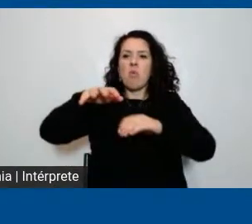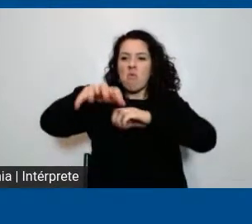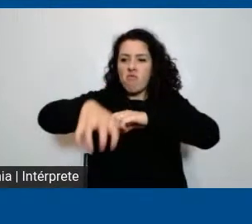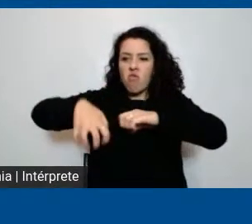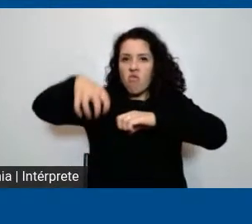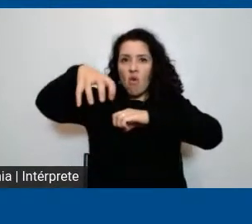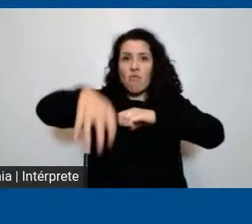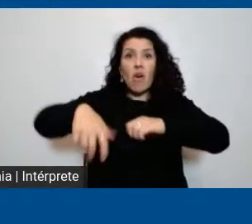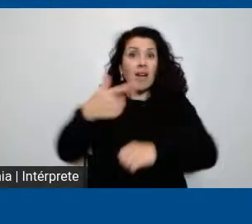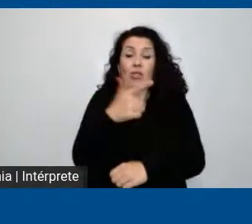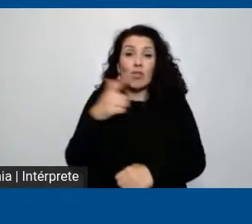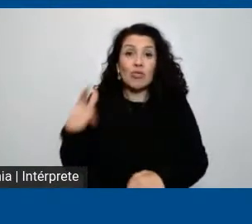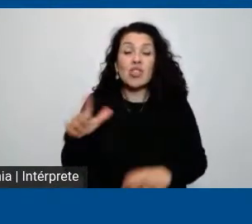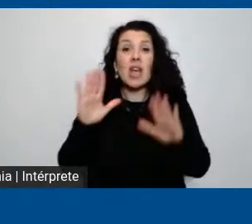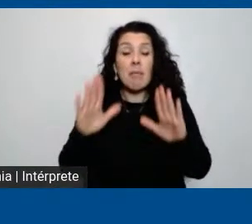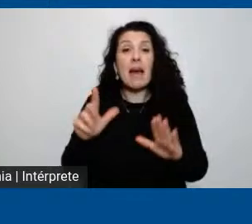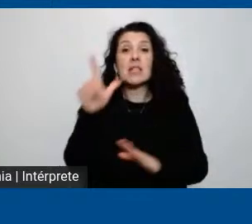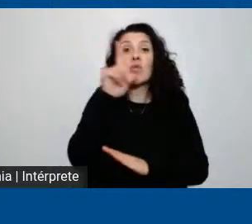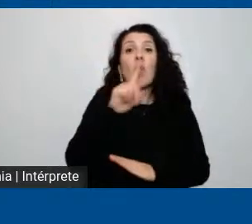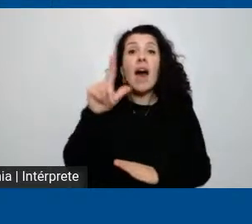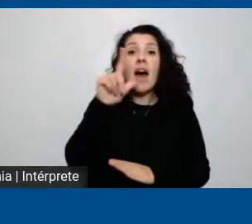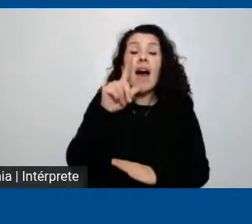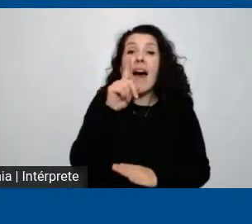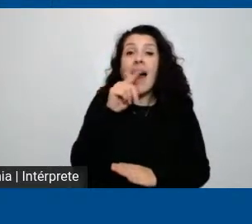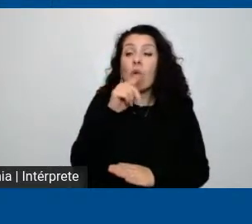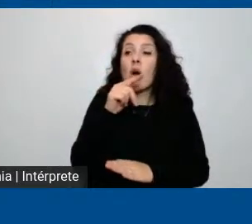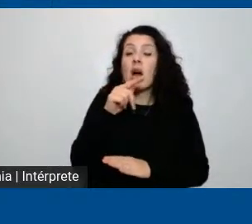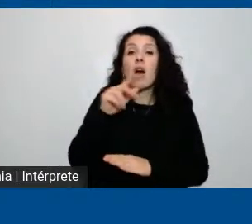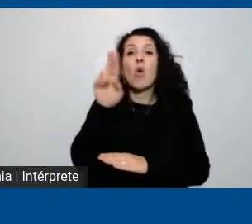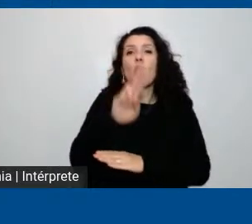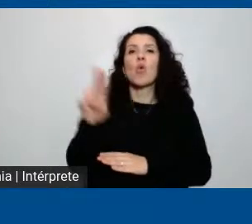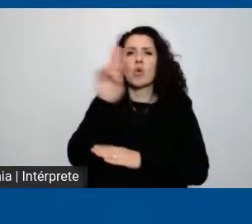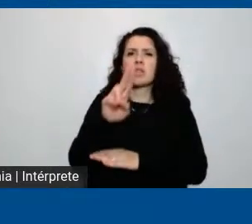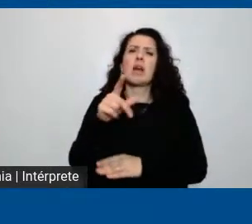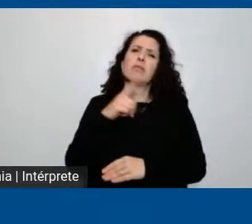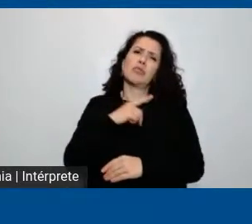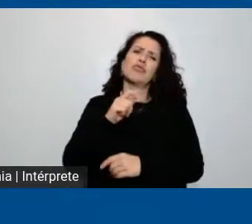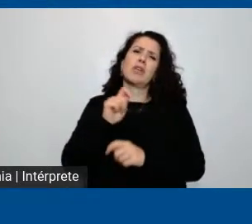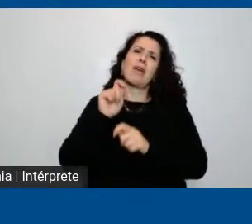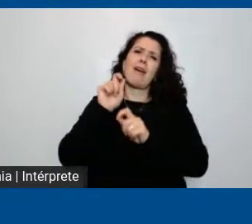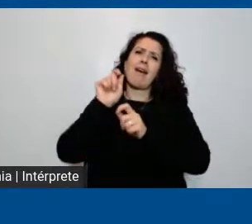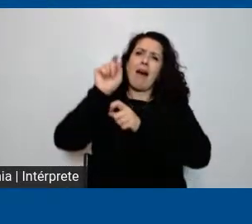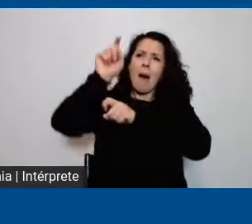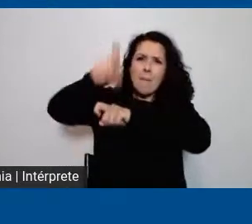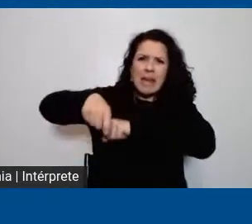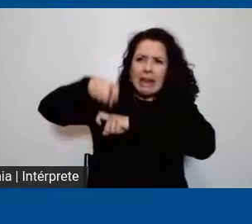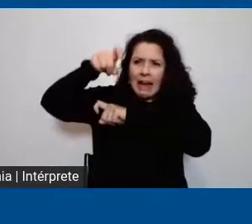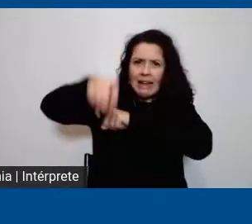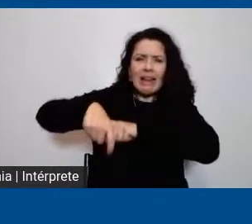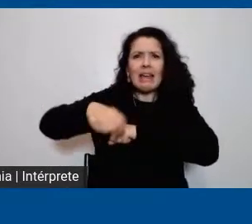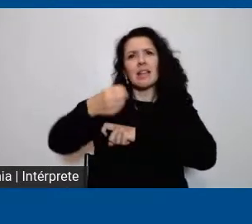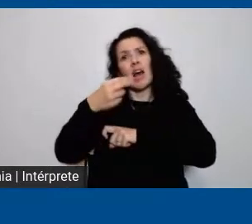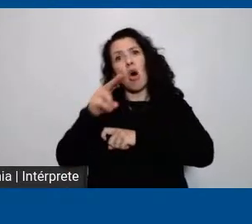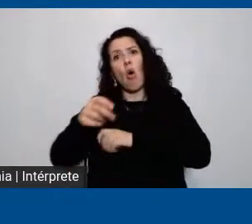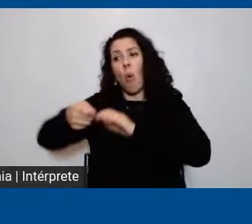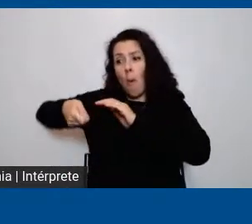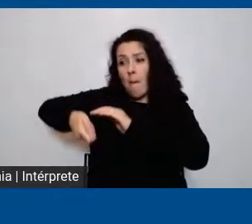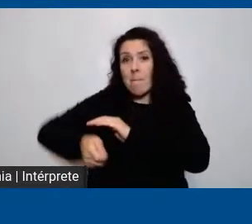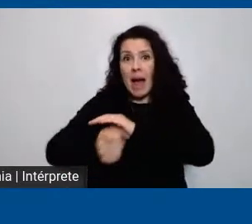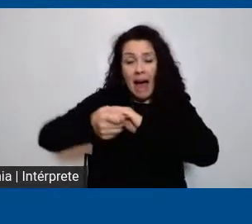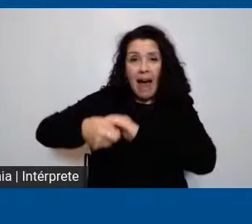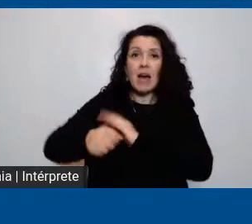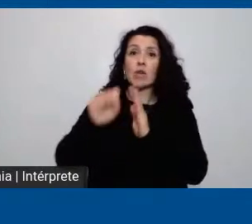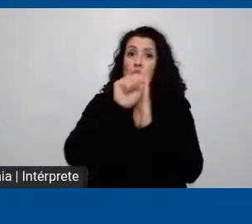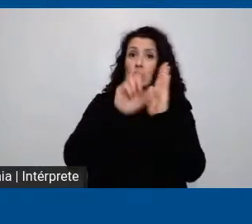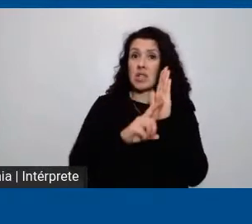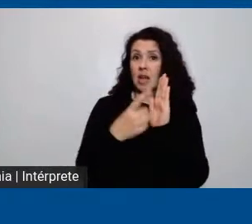momento, então, geralmente, a coisa era feita com picareta, com pá, né? Durante o século XIX,